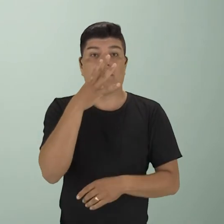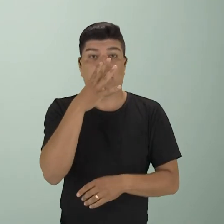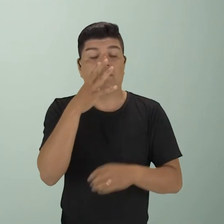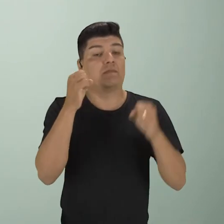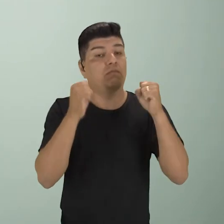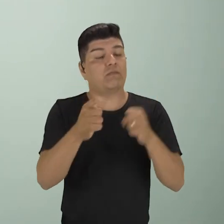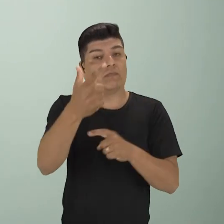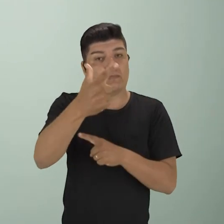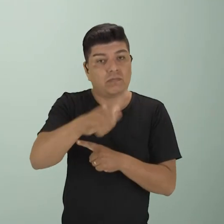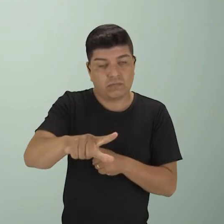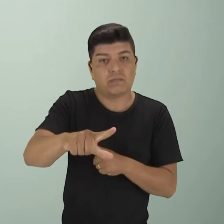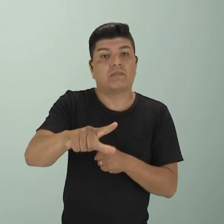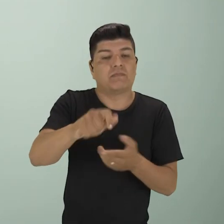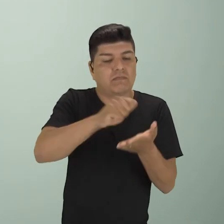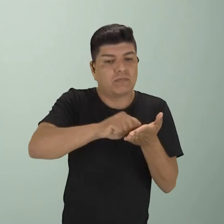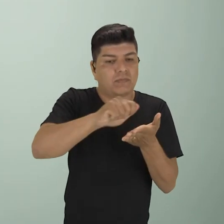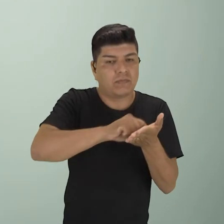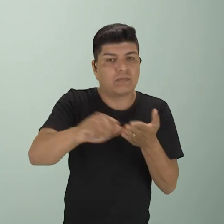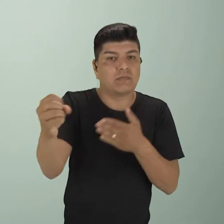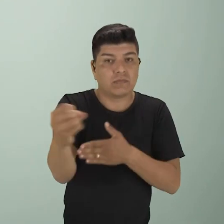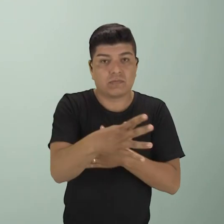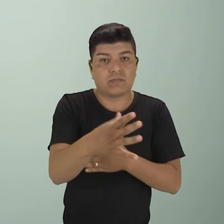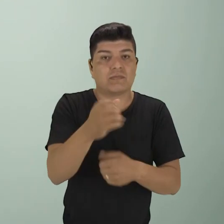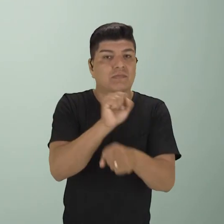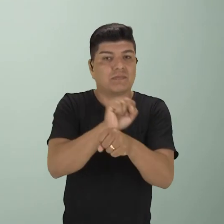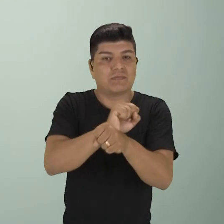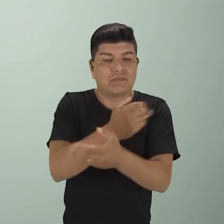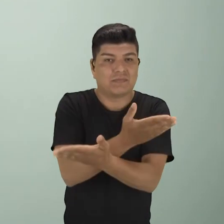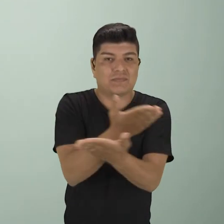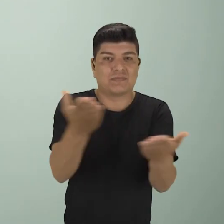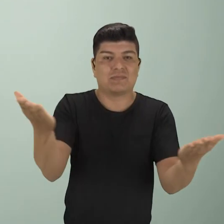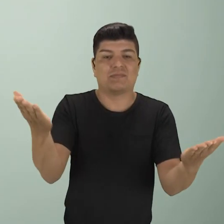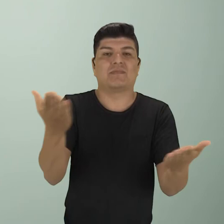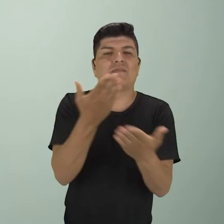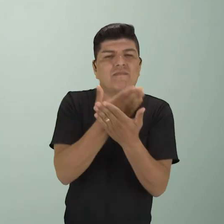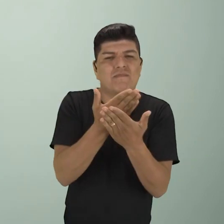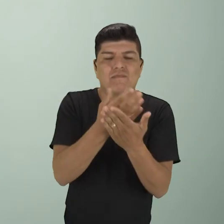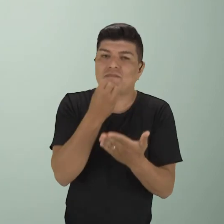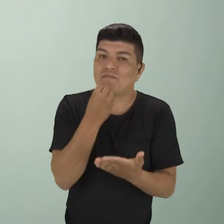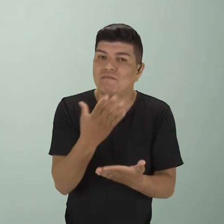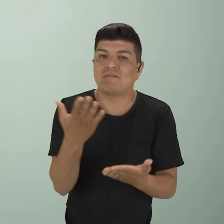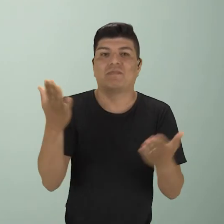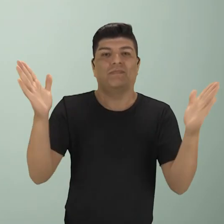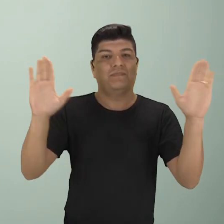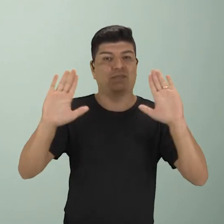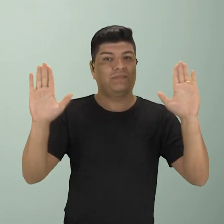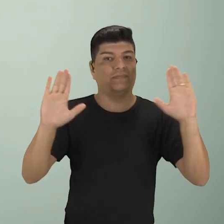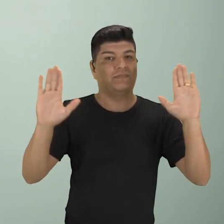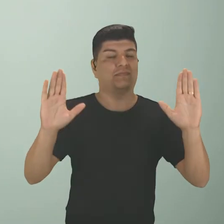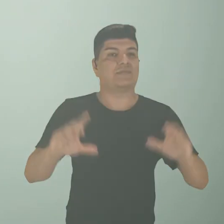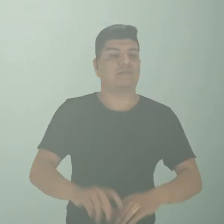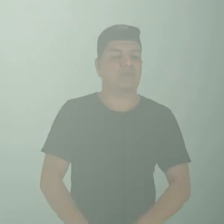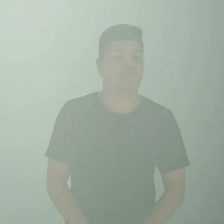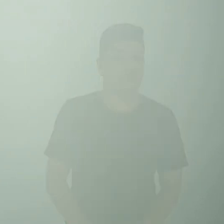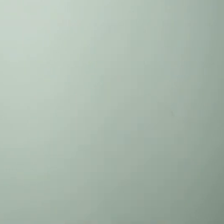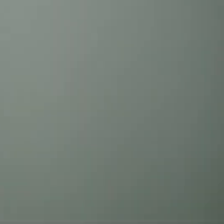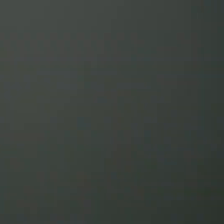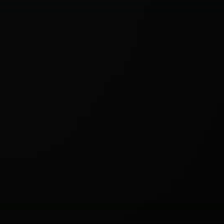novamente, você pode fazer novas anotações. Eu aguardo vocês, um bom estudo e até o nosso próximo encontro.